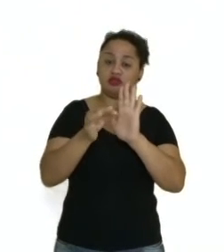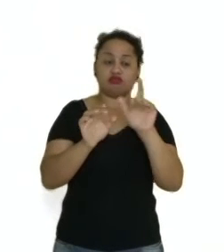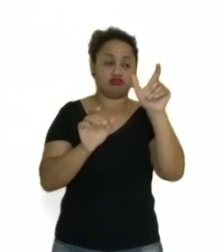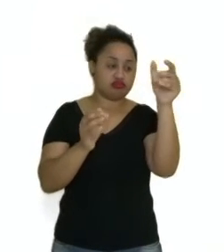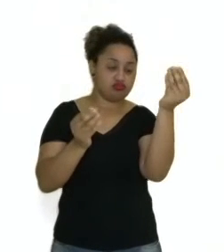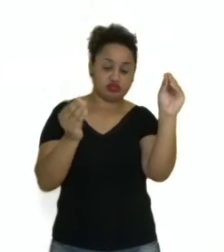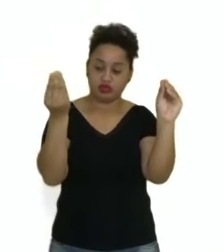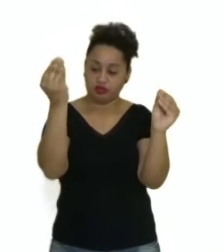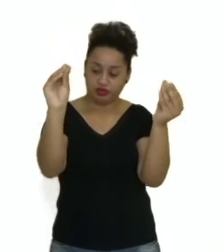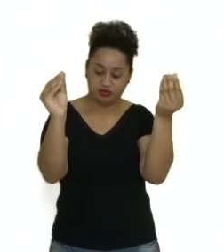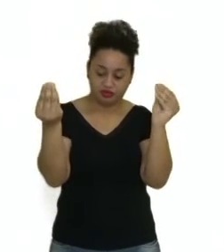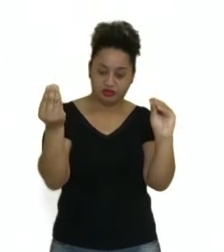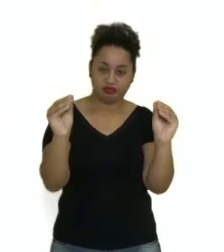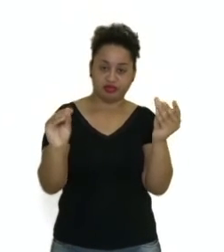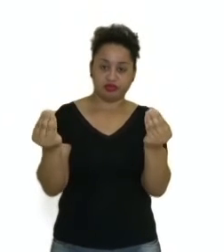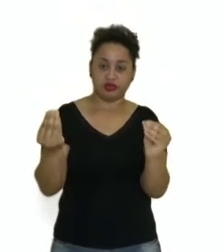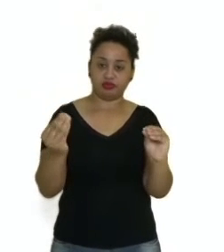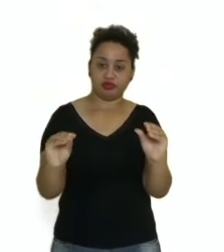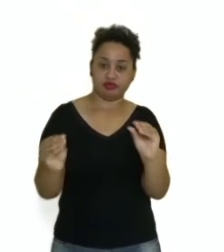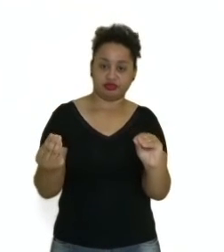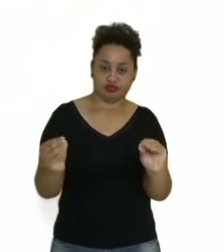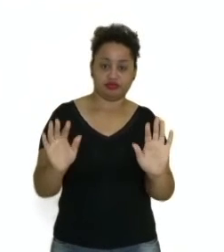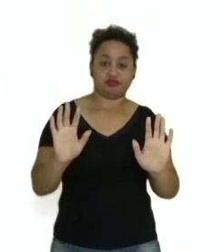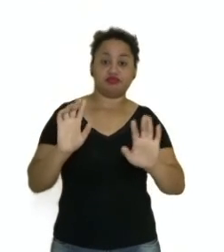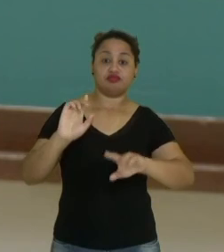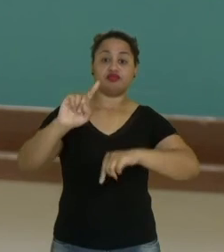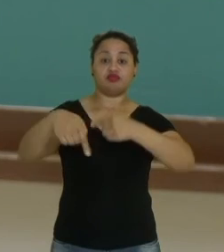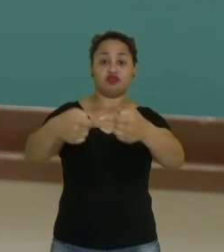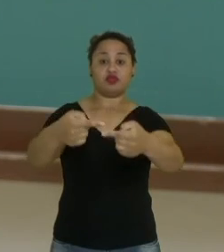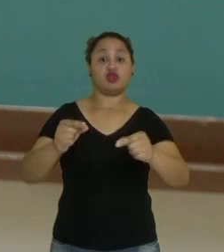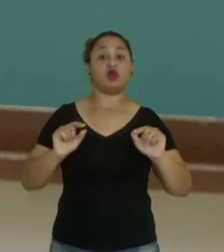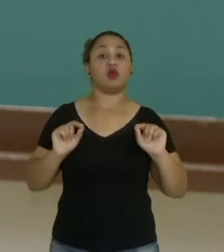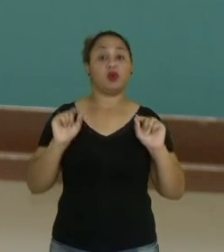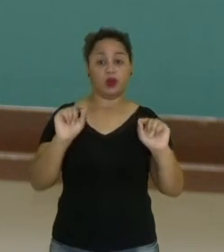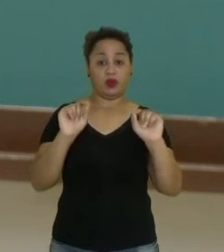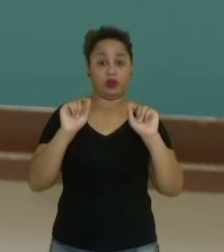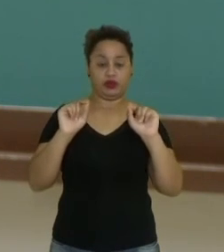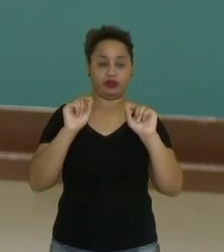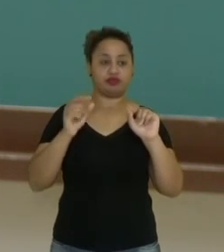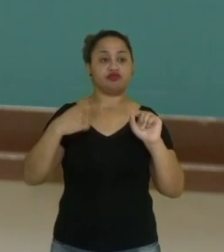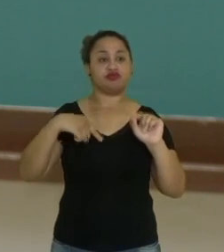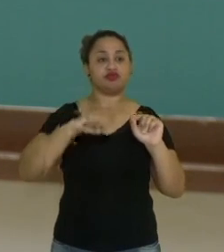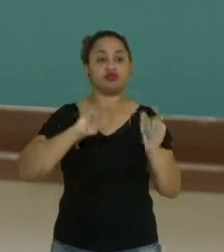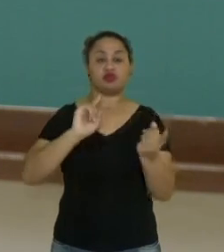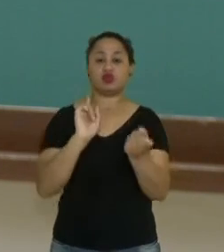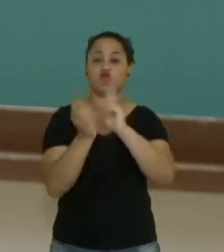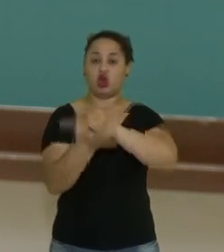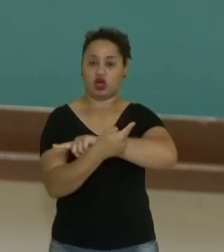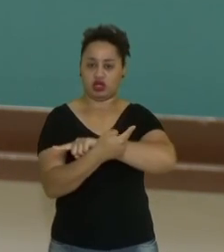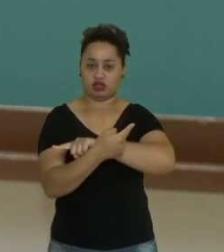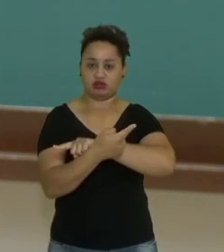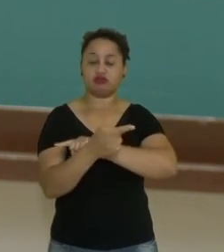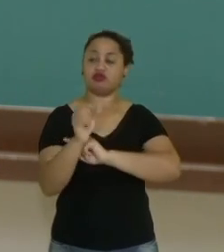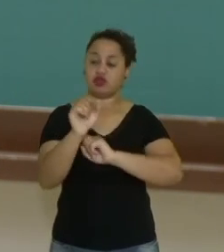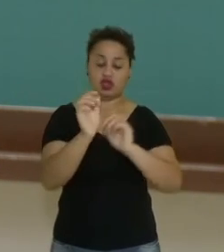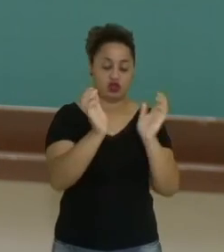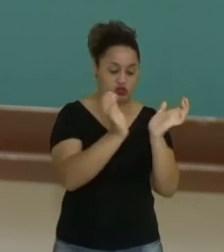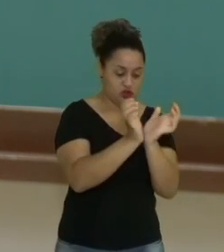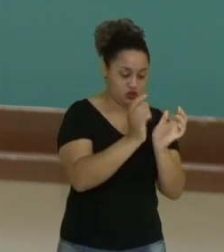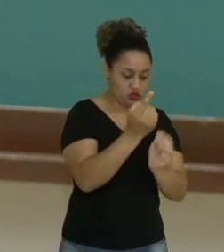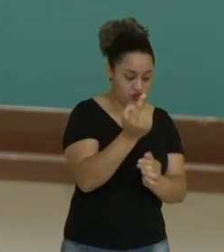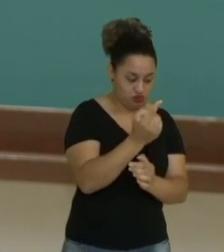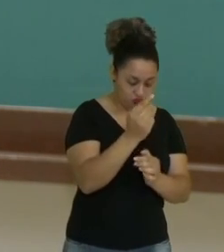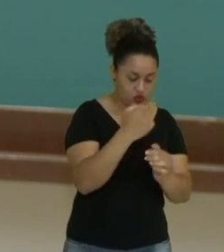2 colunas. Após isso, o que vamos fazer? Nós vamos inverter. Então, quem era do grupo